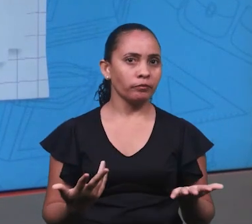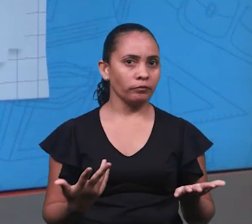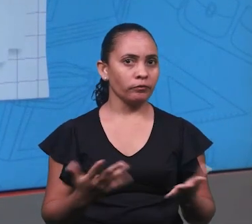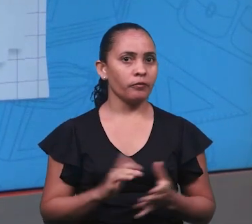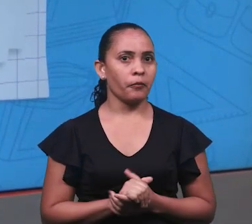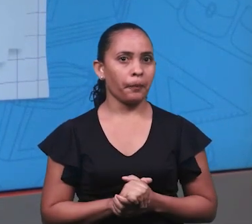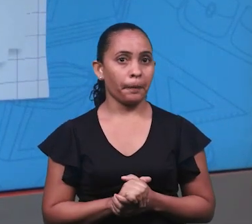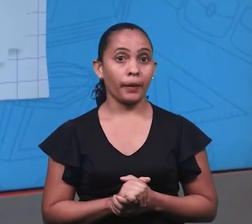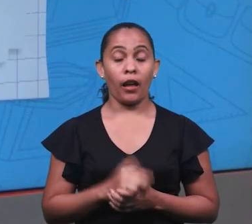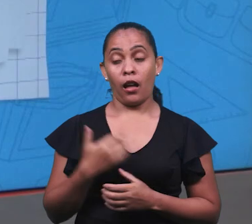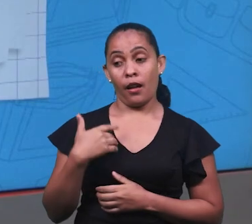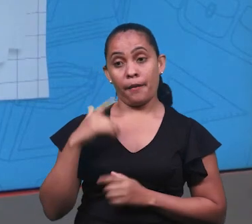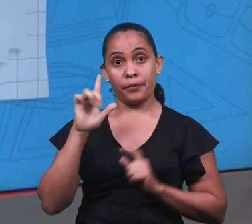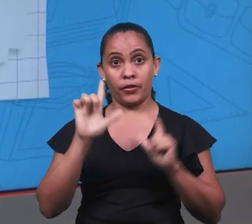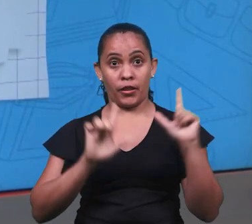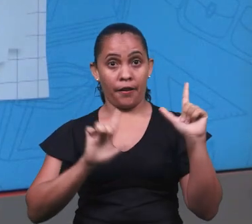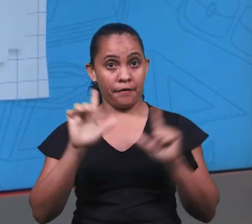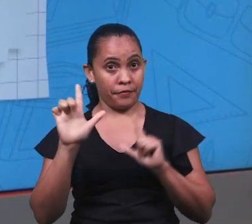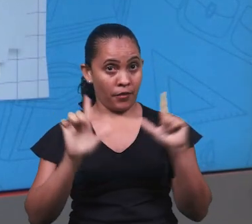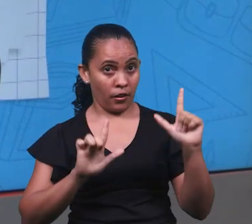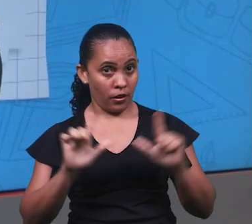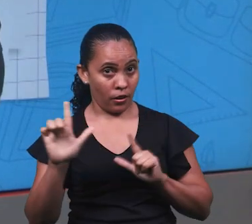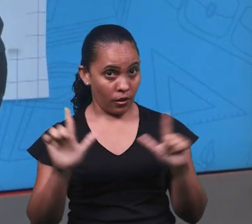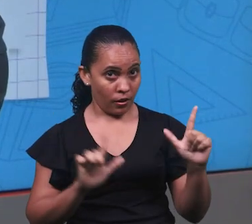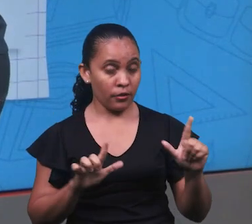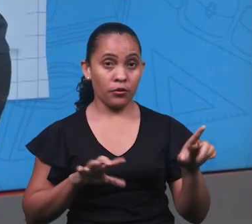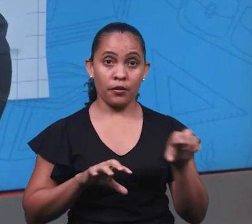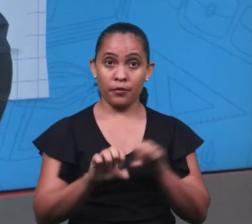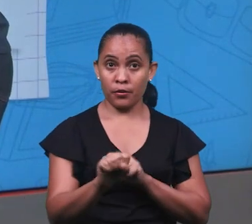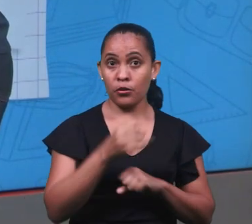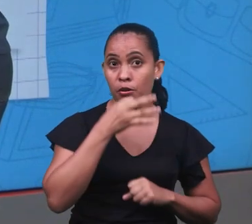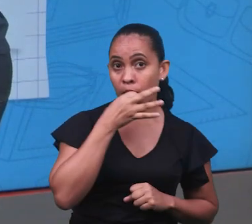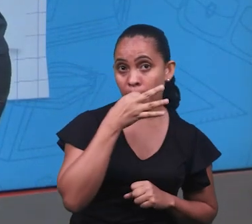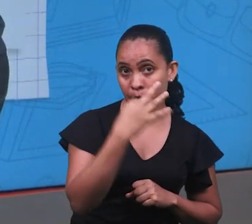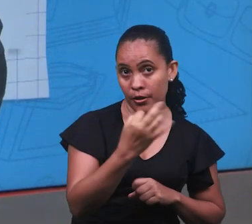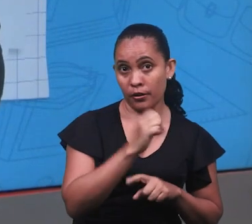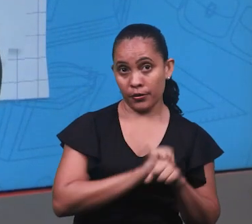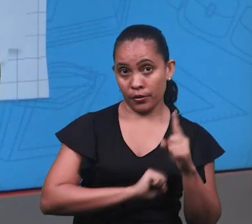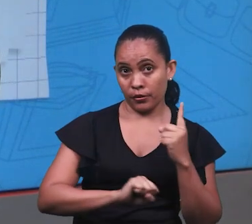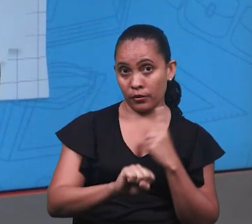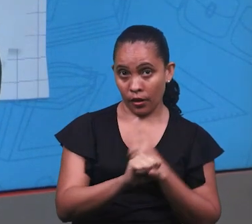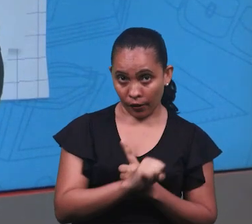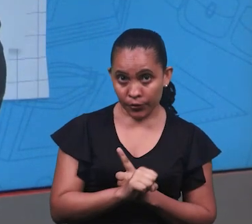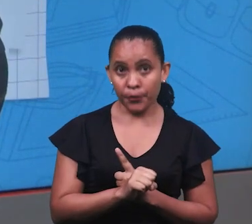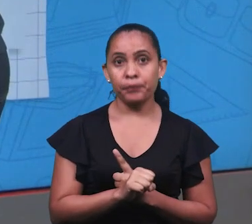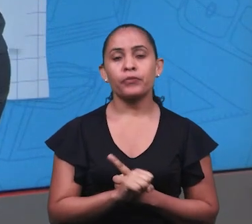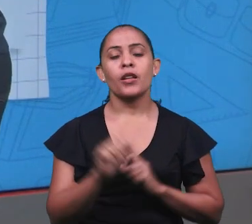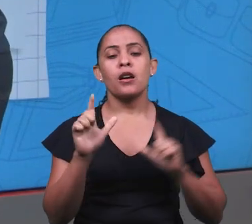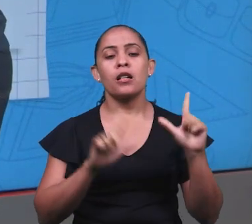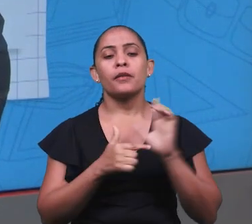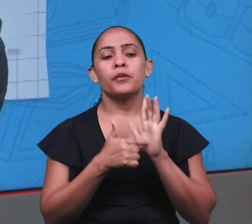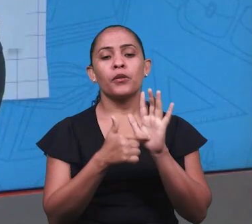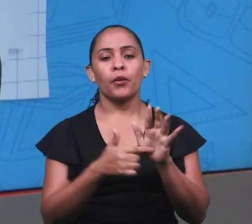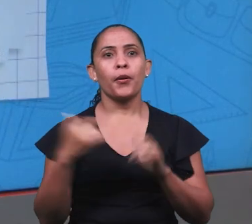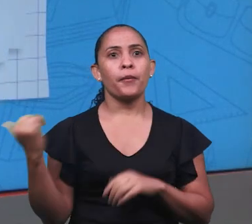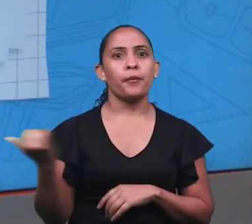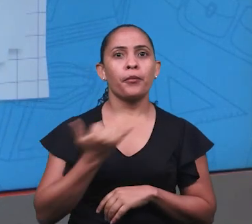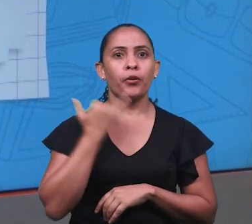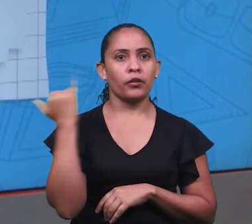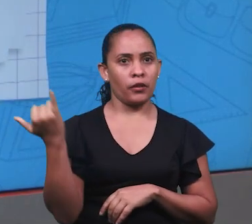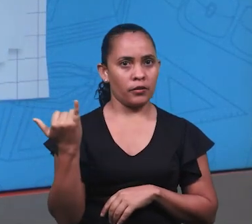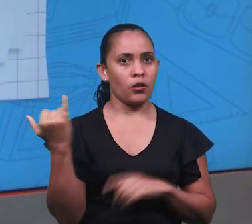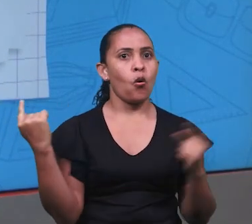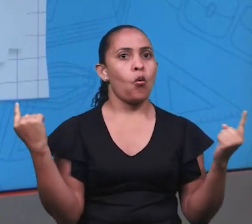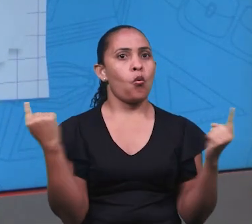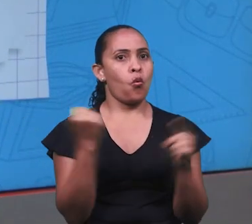Cabe às emissoras de TV, as quais são grandes formadoras de opinião da sociedade, realizar campanhas sobre a importância de lutar contra o